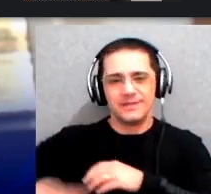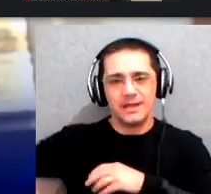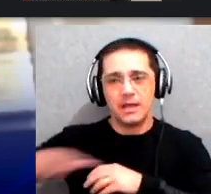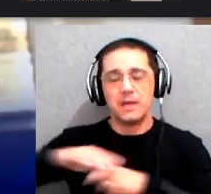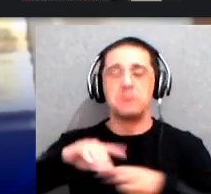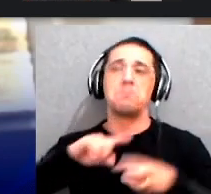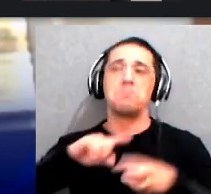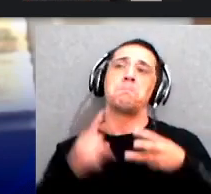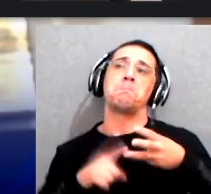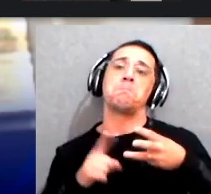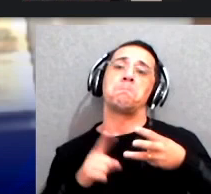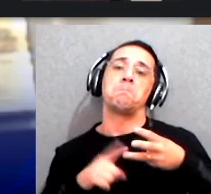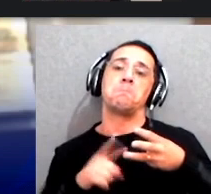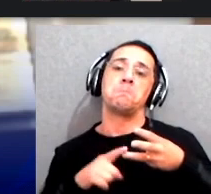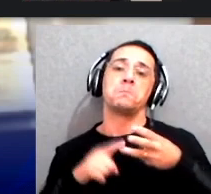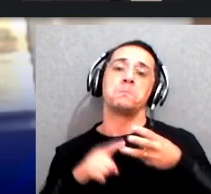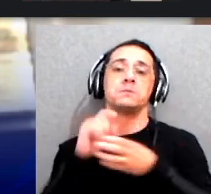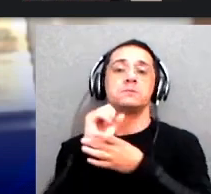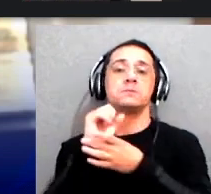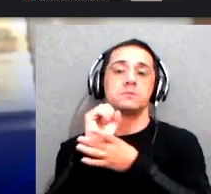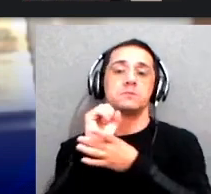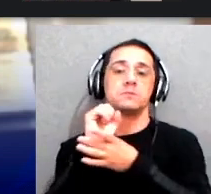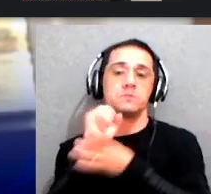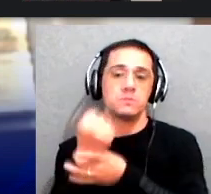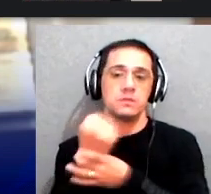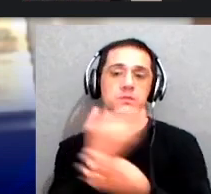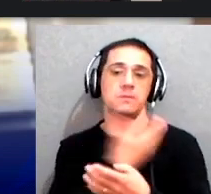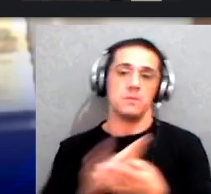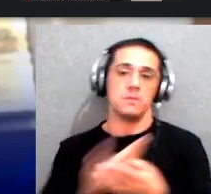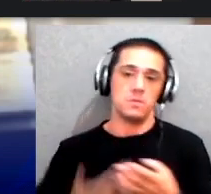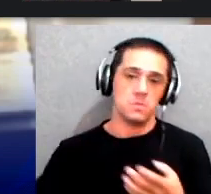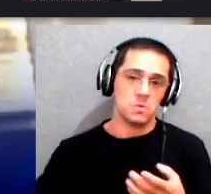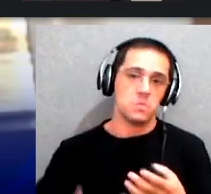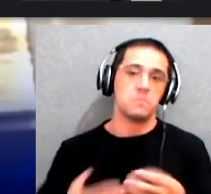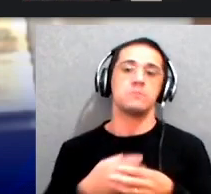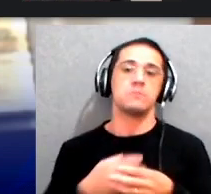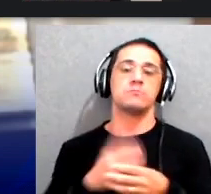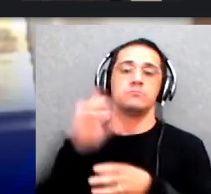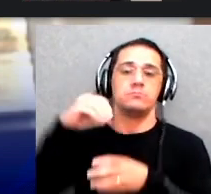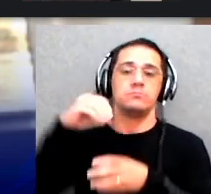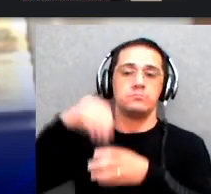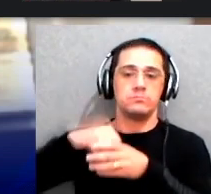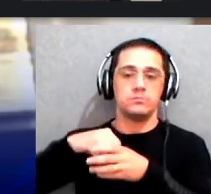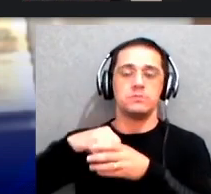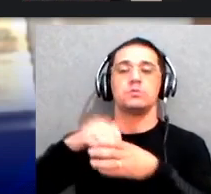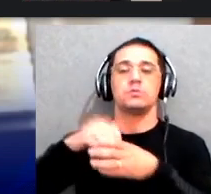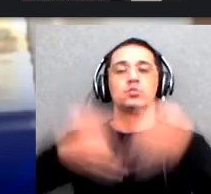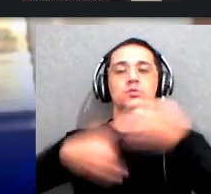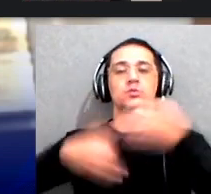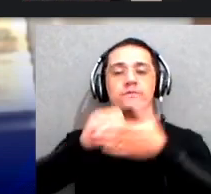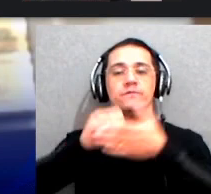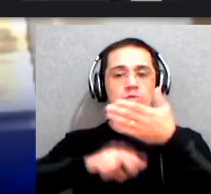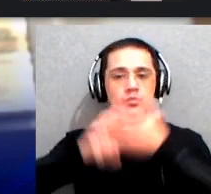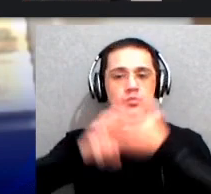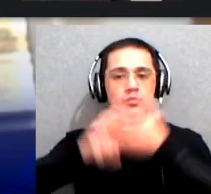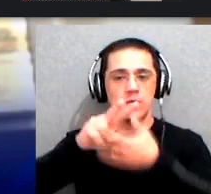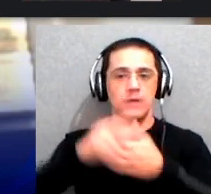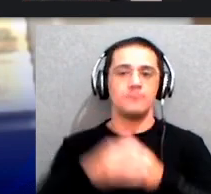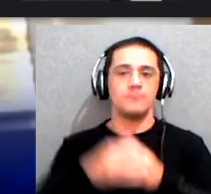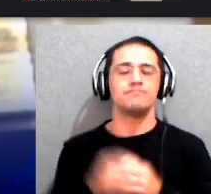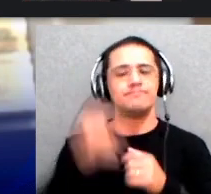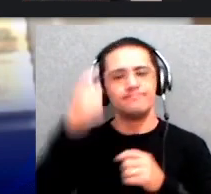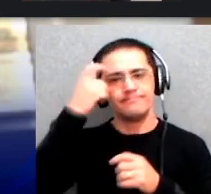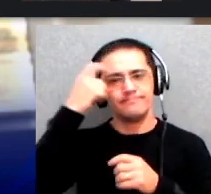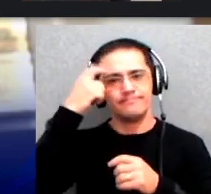ideia de segurança pública, onde situa-se, né, a justiça criminal virtual, também como algo a ser pensado e